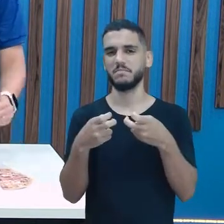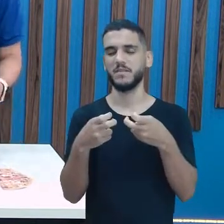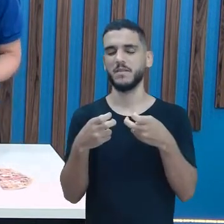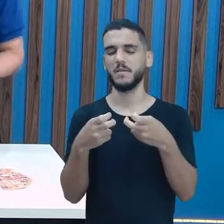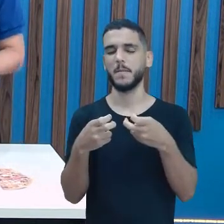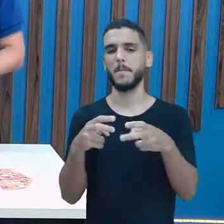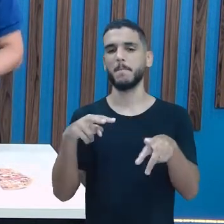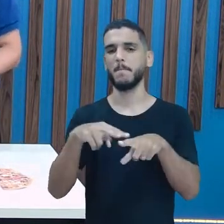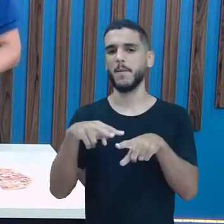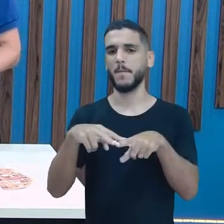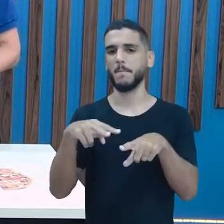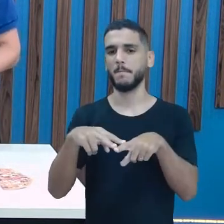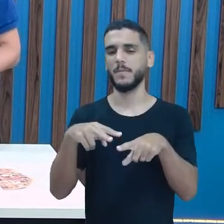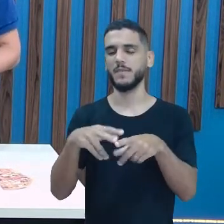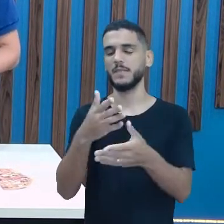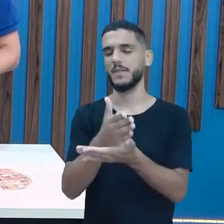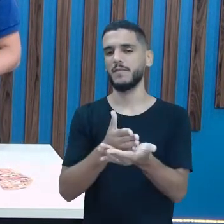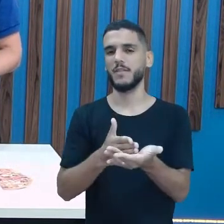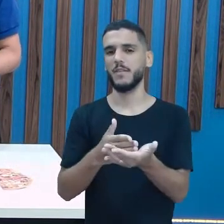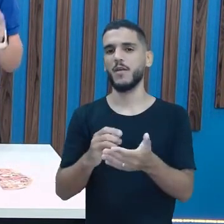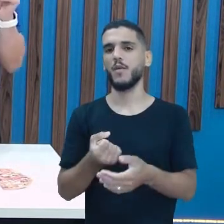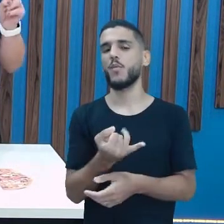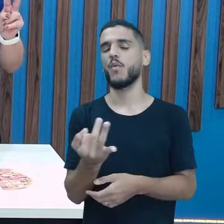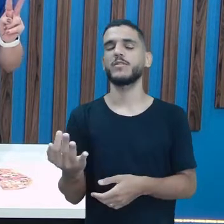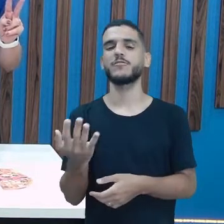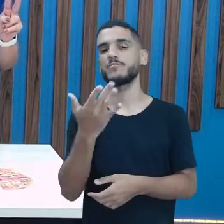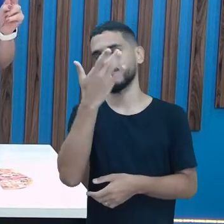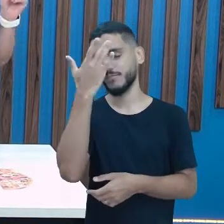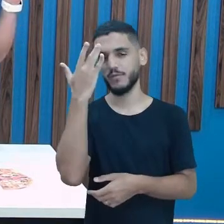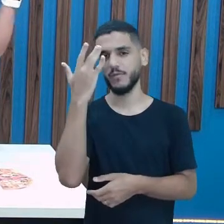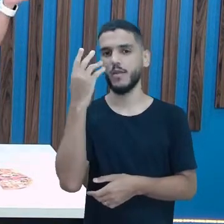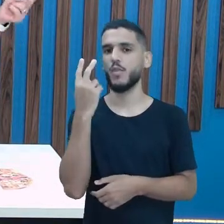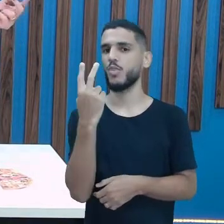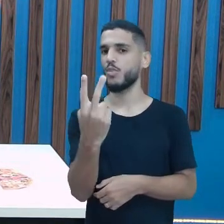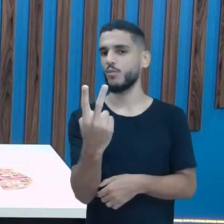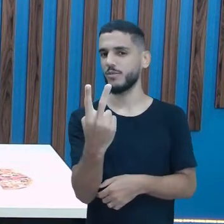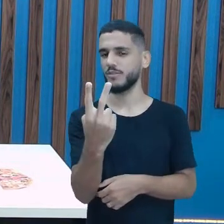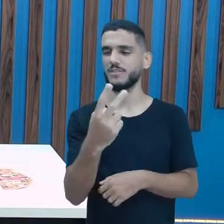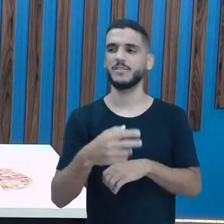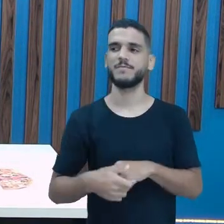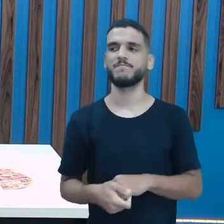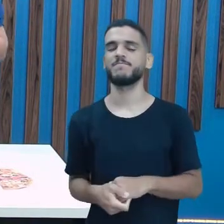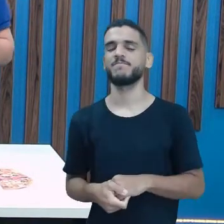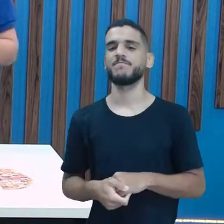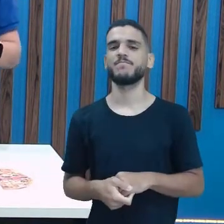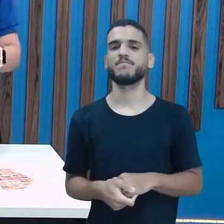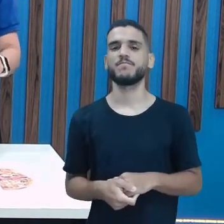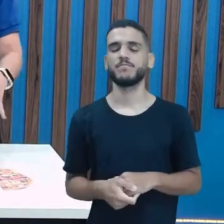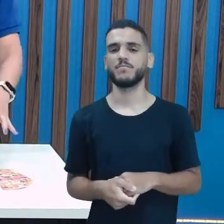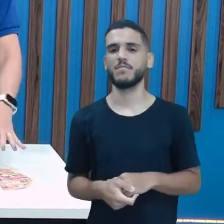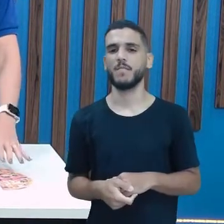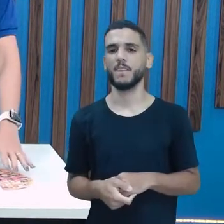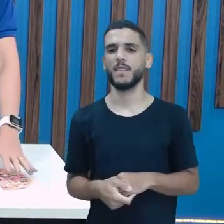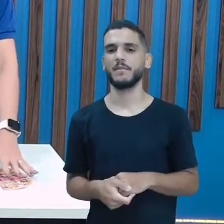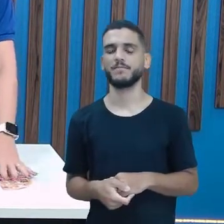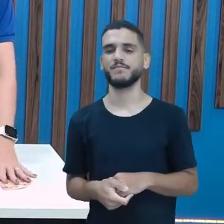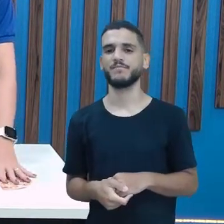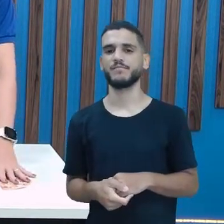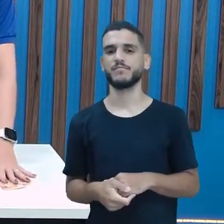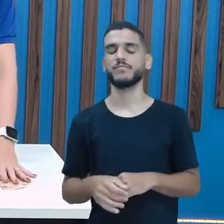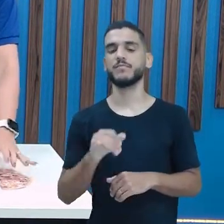para quantas pessoas? Exatamente, para 2. Professora Sandra e eu. Se eu tenho